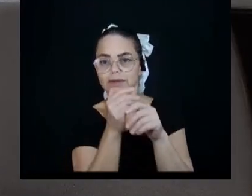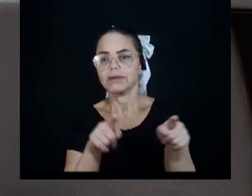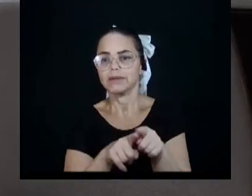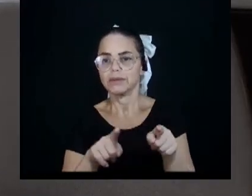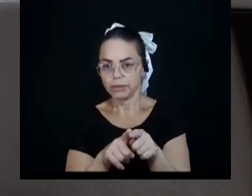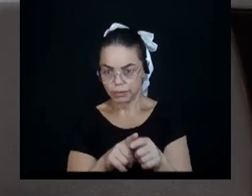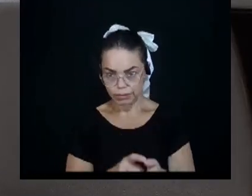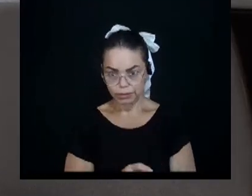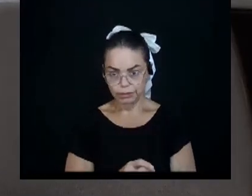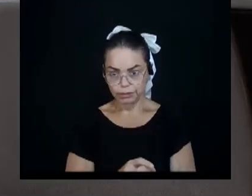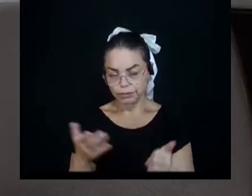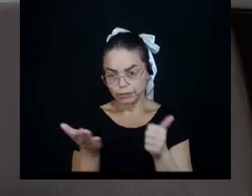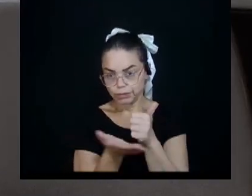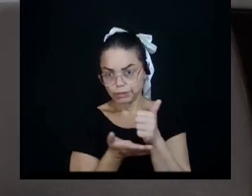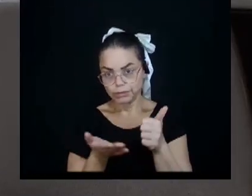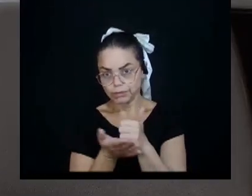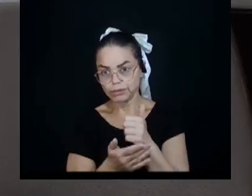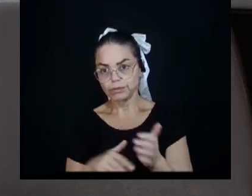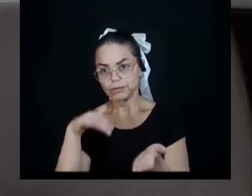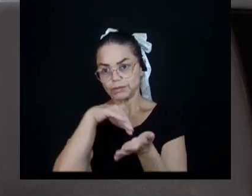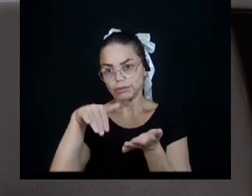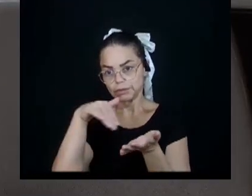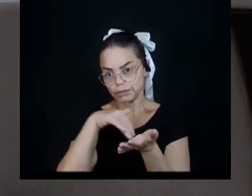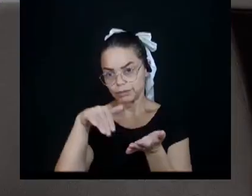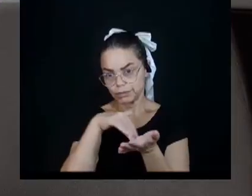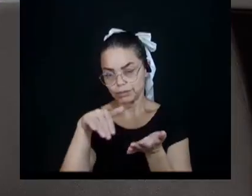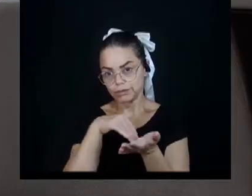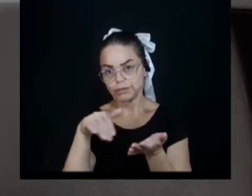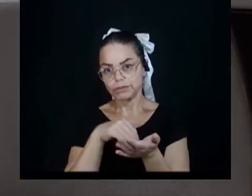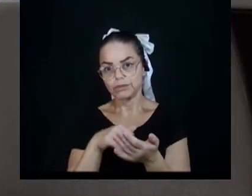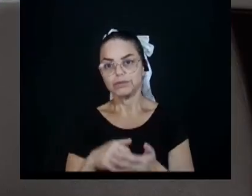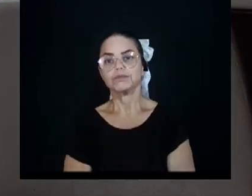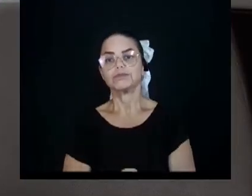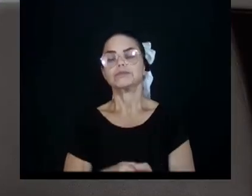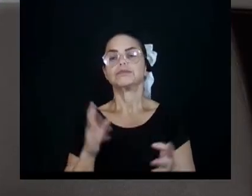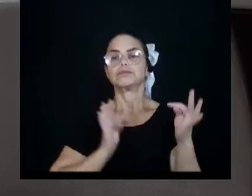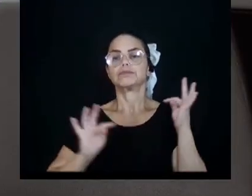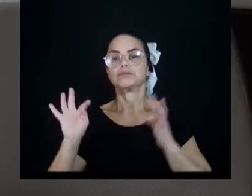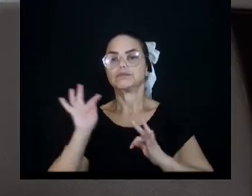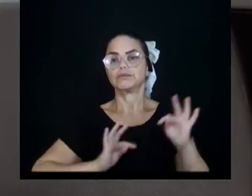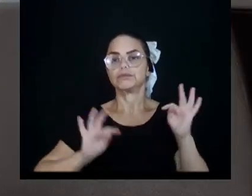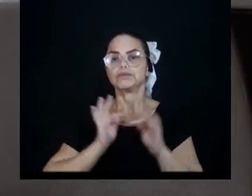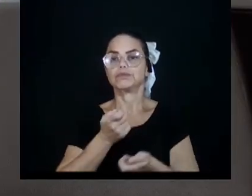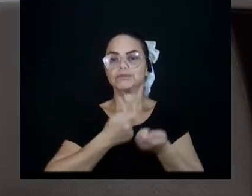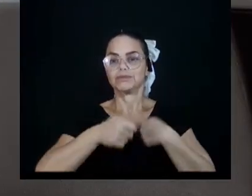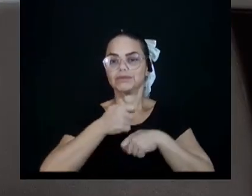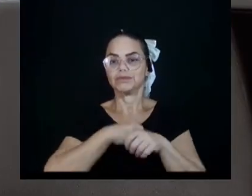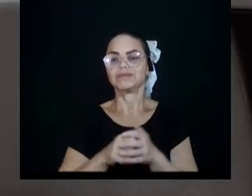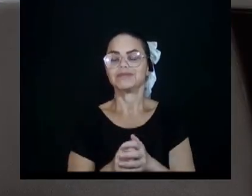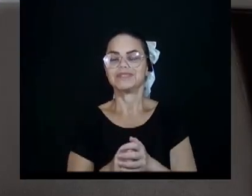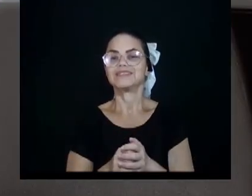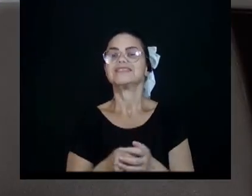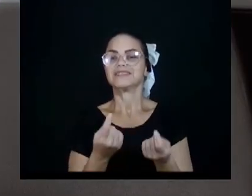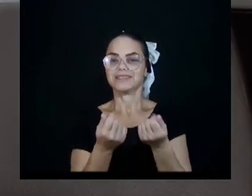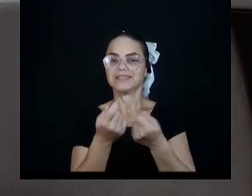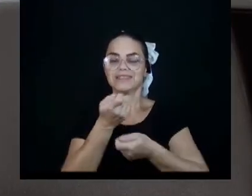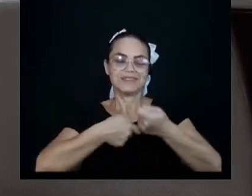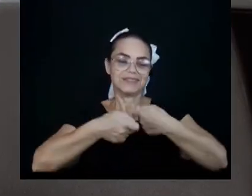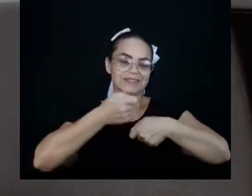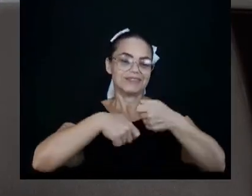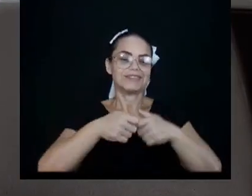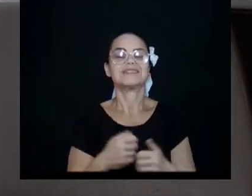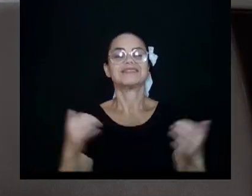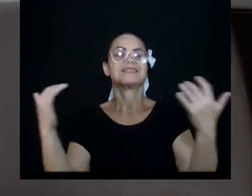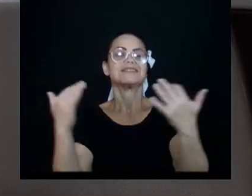outras secretarias também, né, de turismo, própria economia, isso acaba movimentando e trazendo pessoas aqui para a cidade,